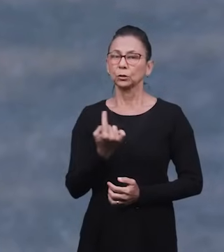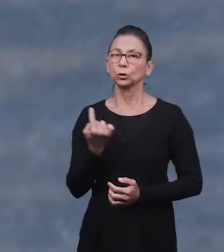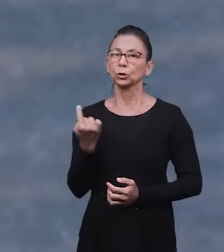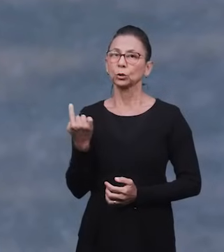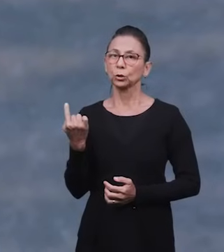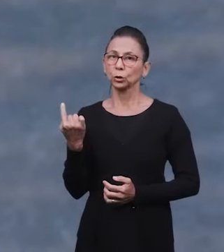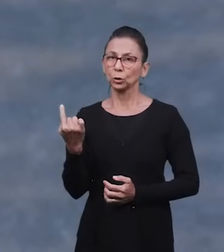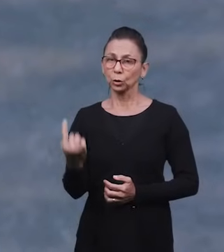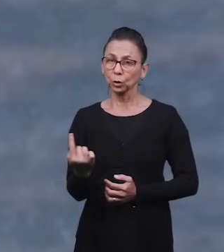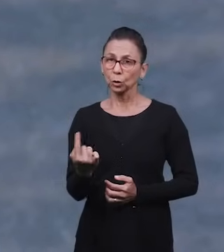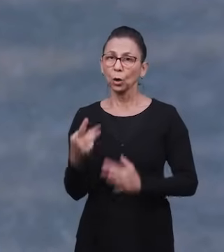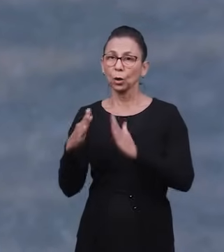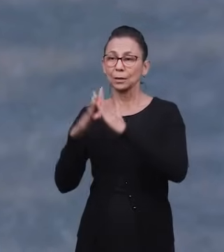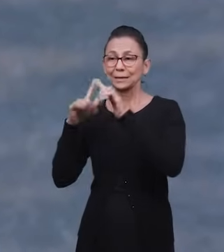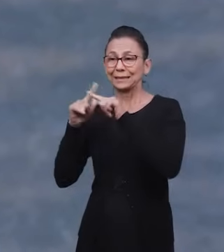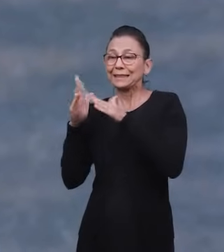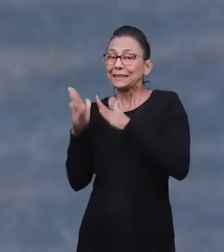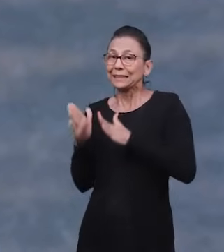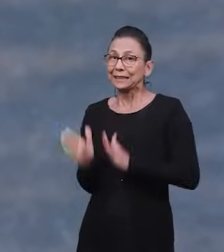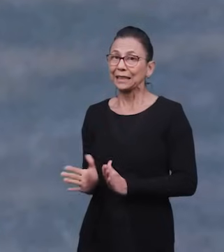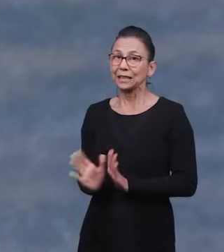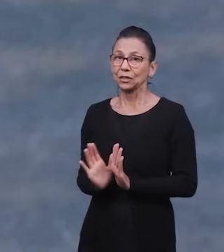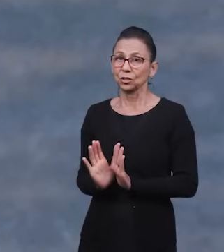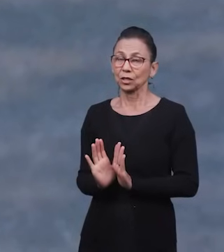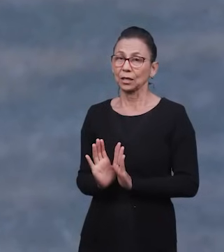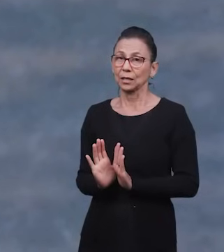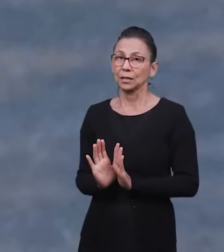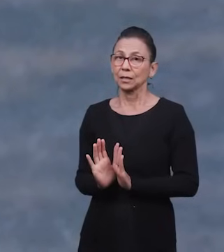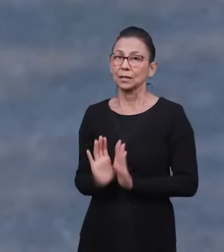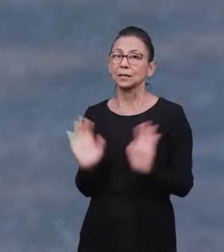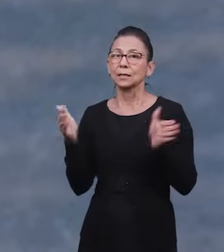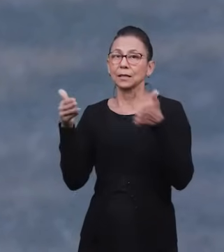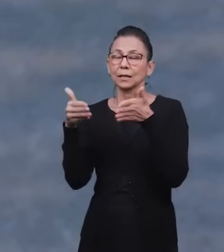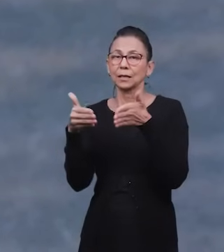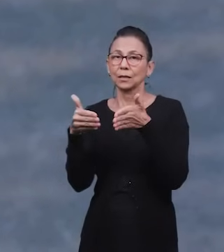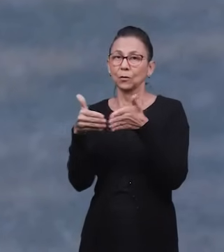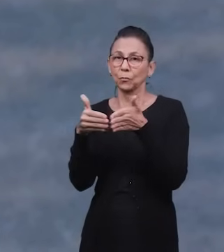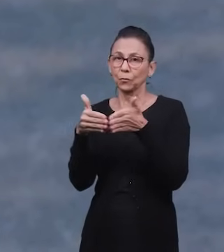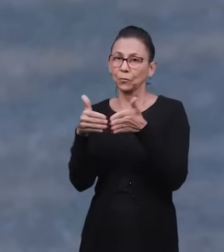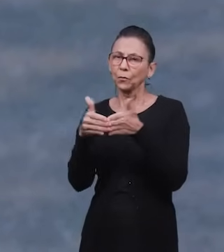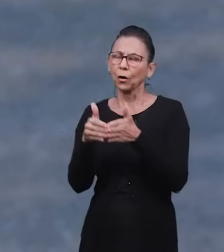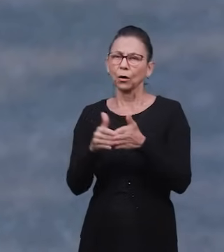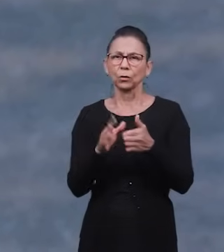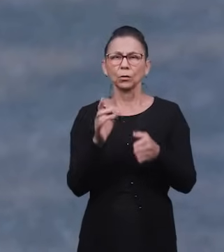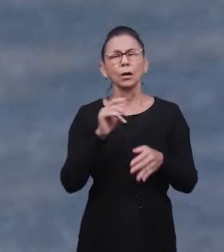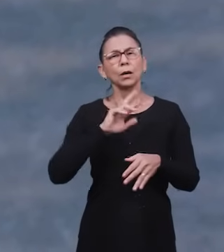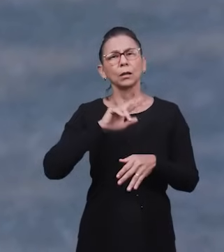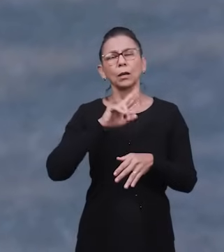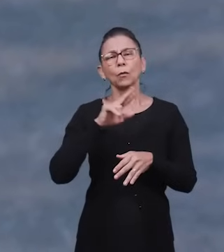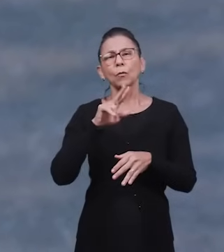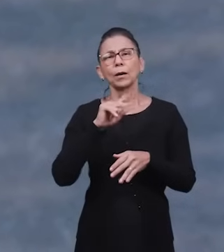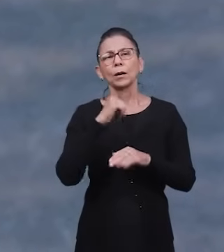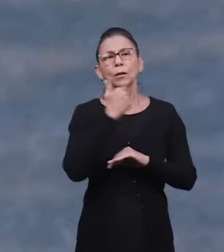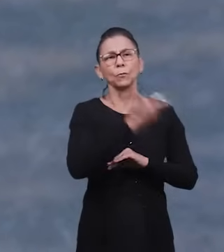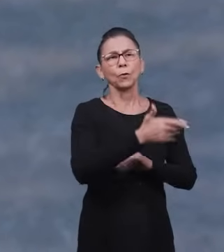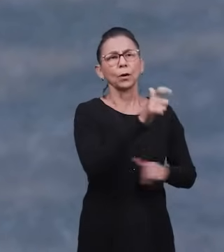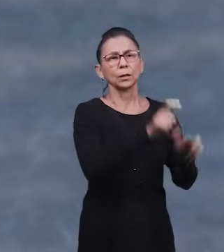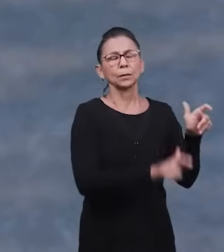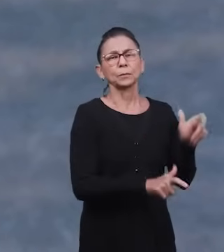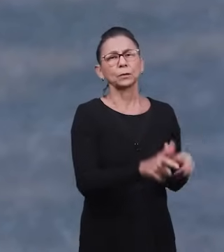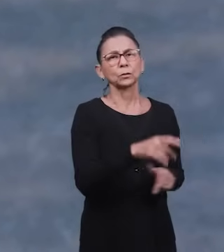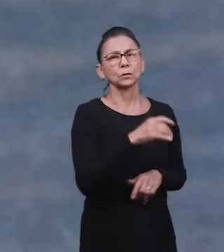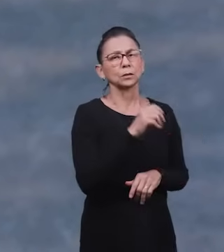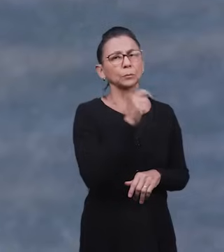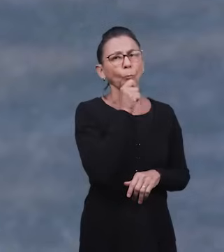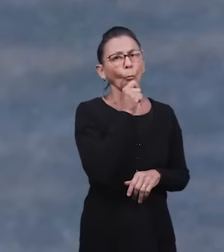porque ela não é uma palavra para fora. Não é aquilo que se produz lá fora. Lá fora estão aqueles que não tiveram experiência com o